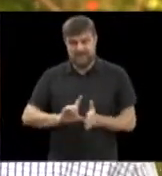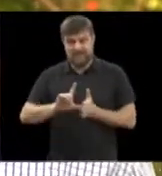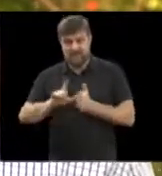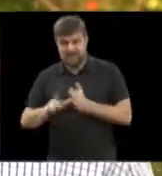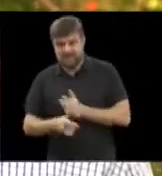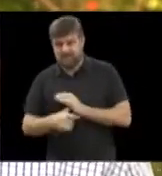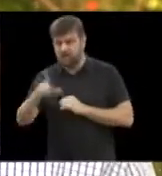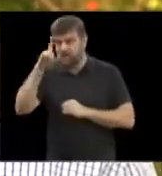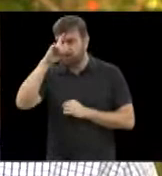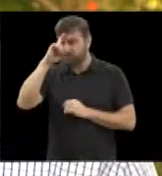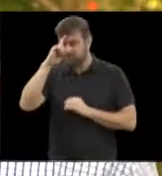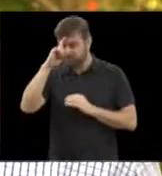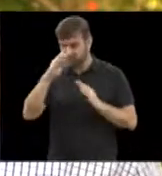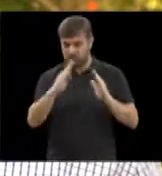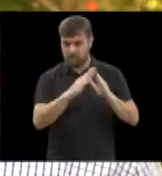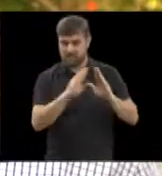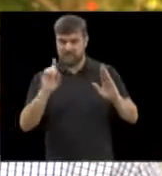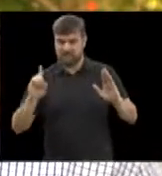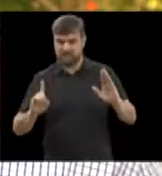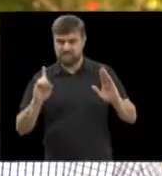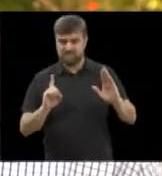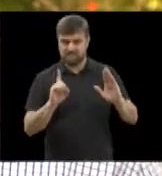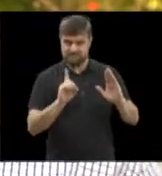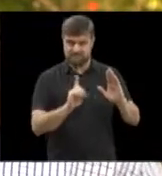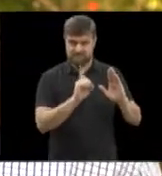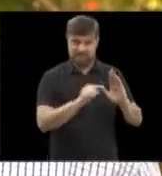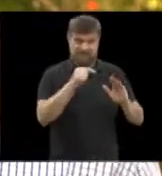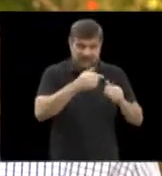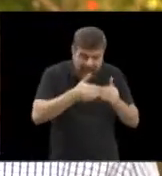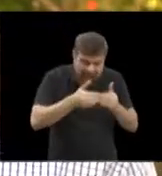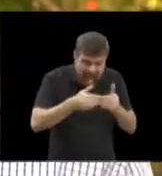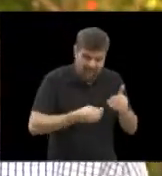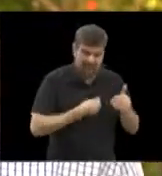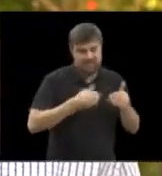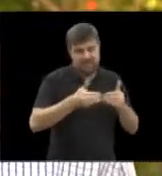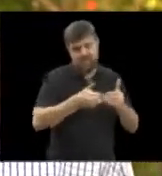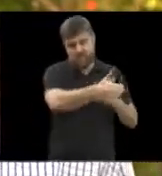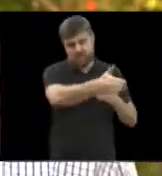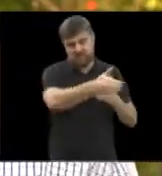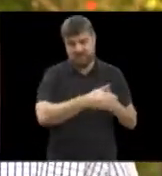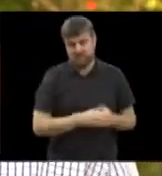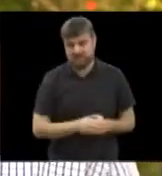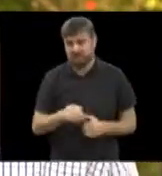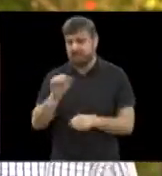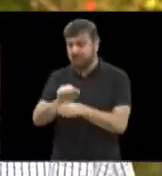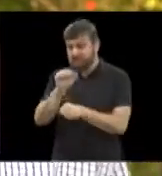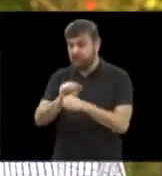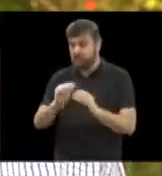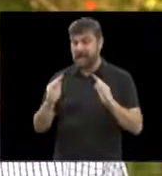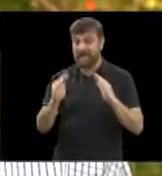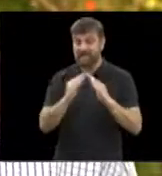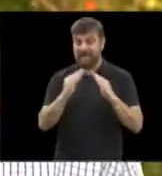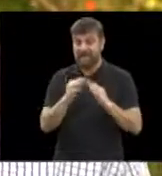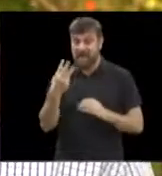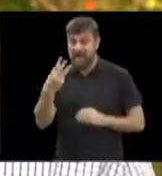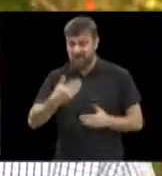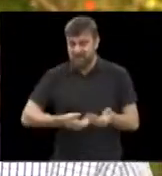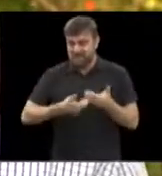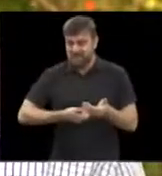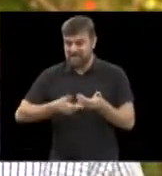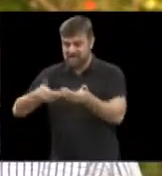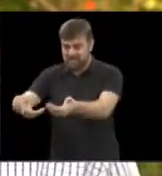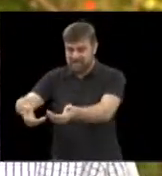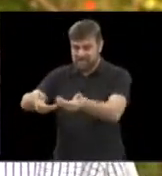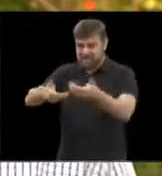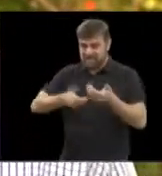têm que sair do hospital e daí começa a vida deles dentro da nossa casa. Então, até eles entrarem na nossa casa, existe todo o processo